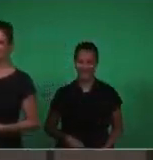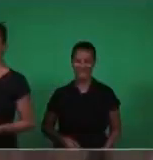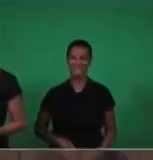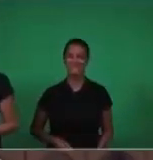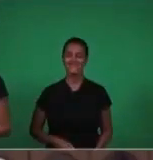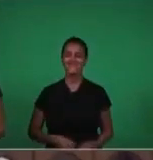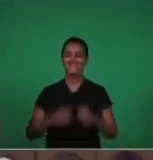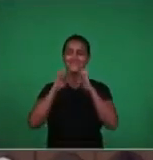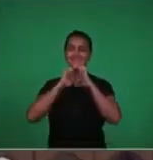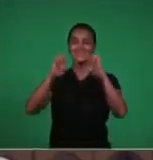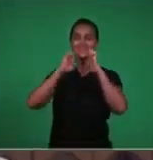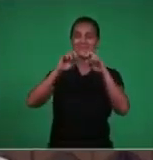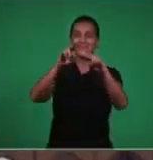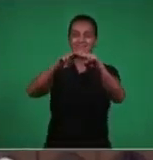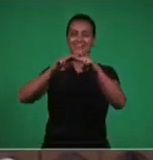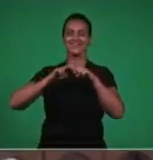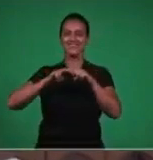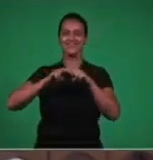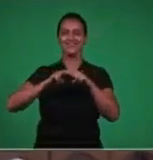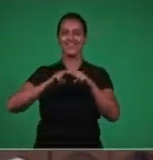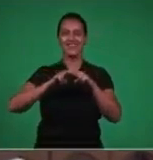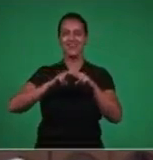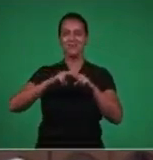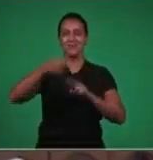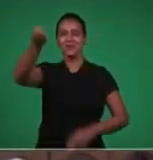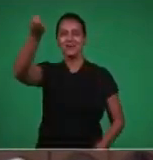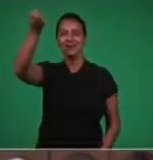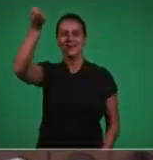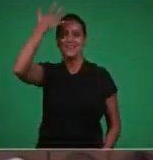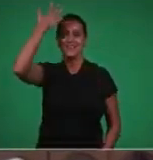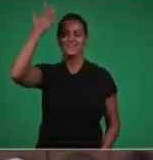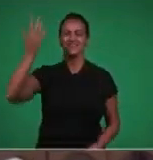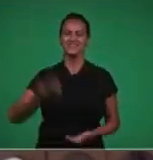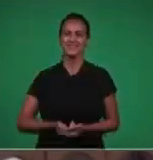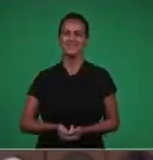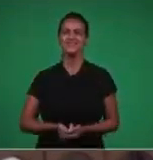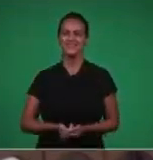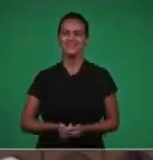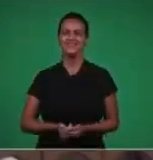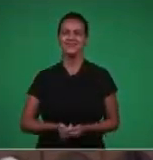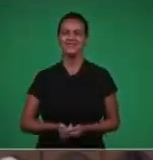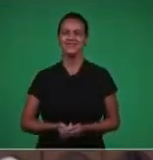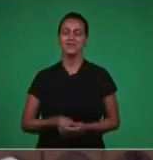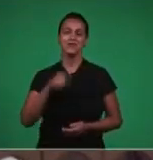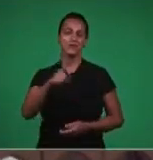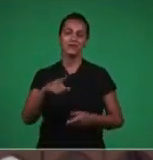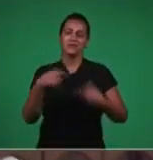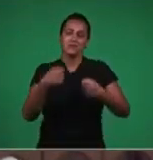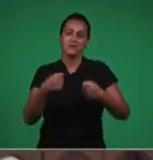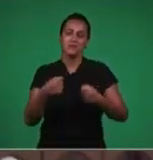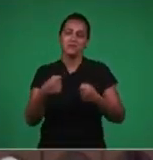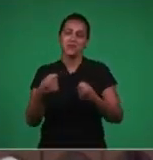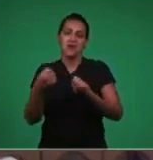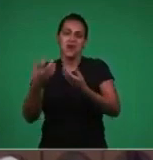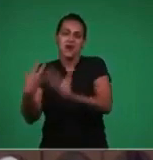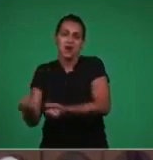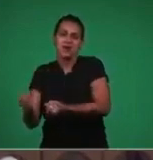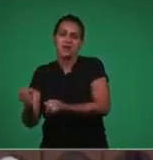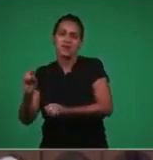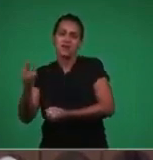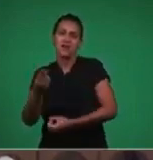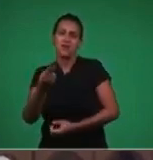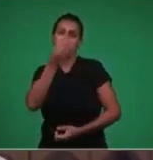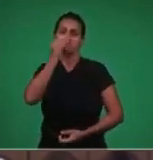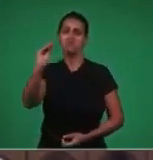de graça. O que acontece? O problema está em você aceitar ou rejeitar, só isso. Mas ele